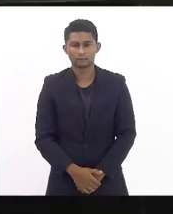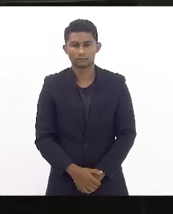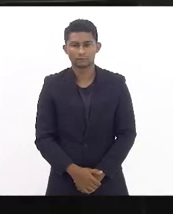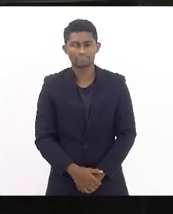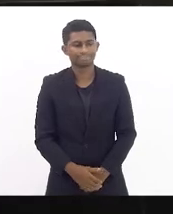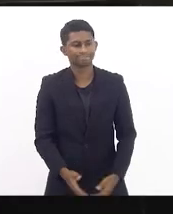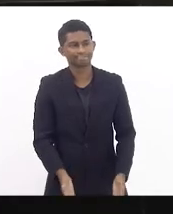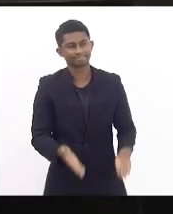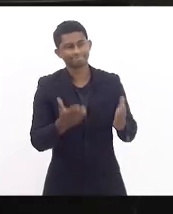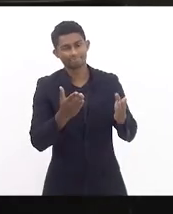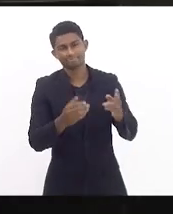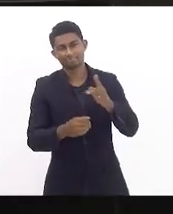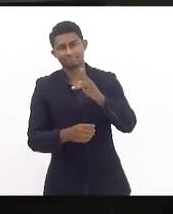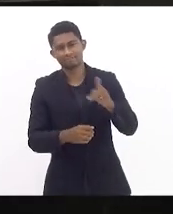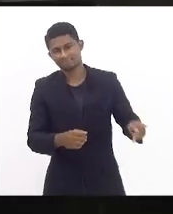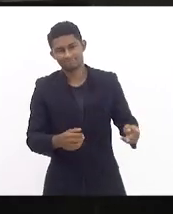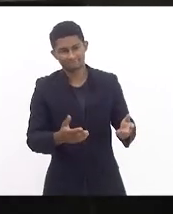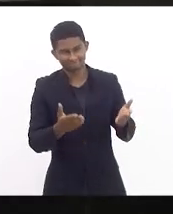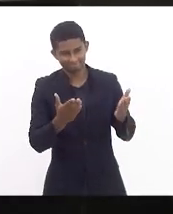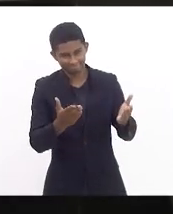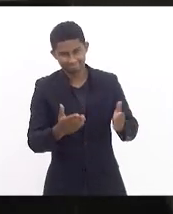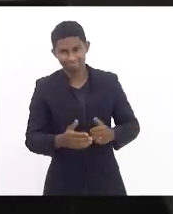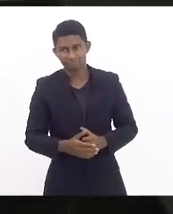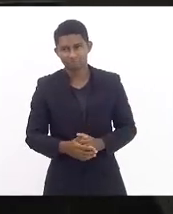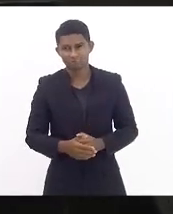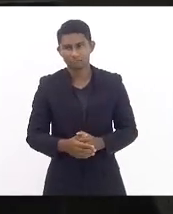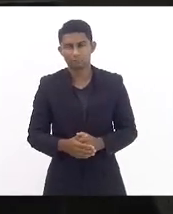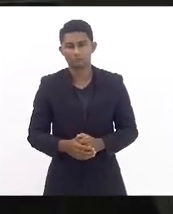Senhor presidente,